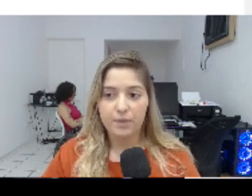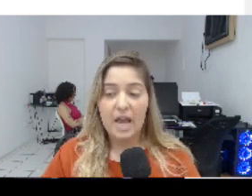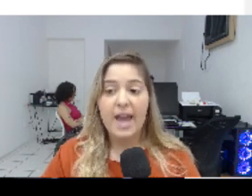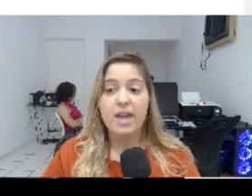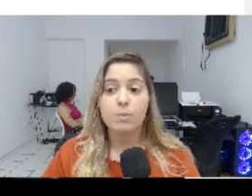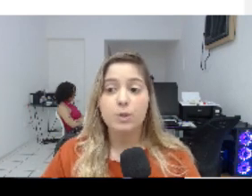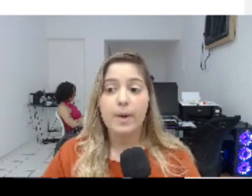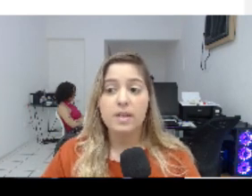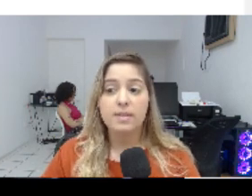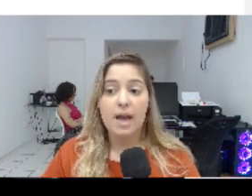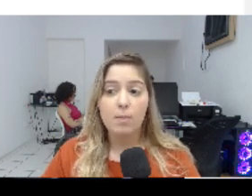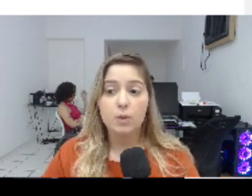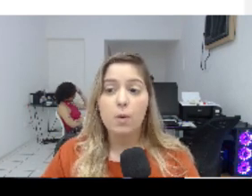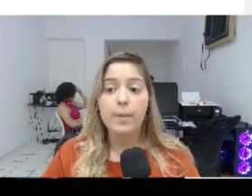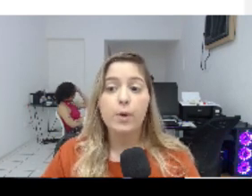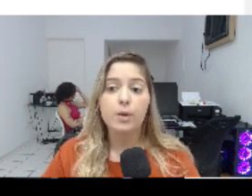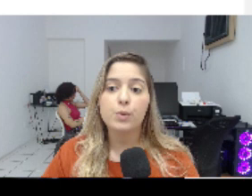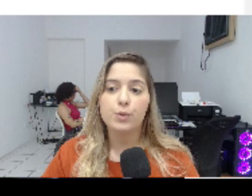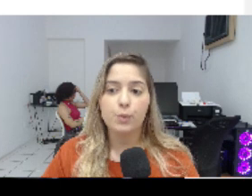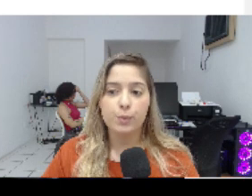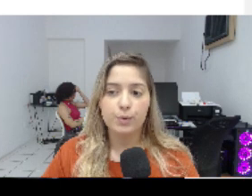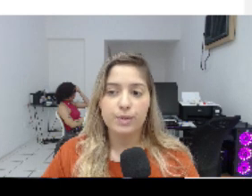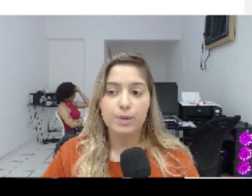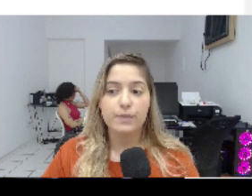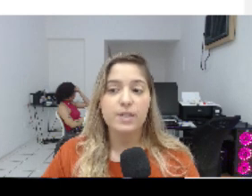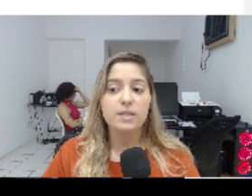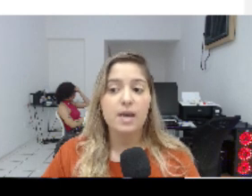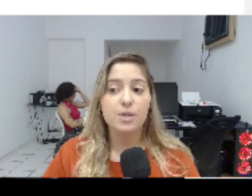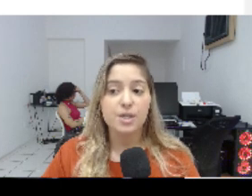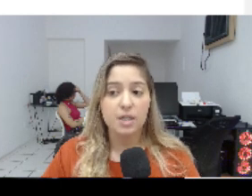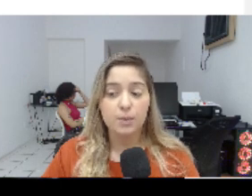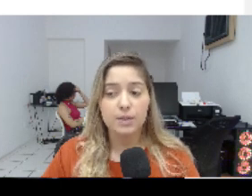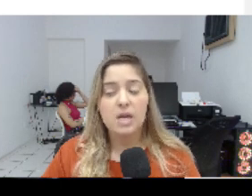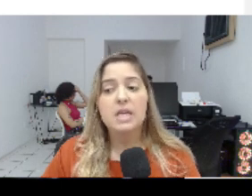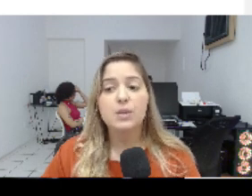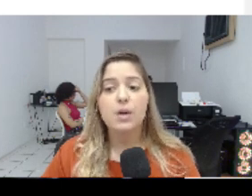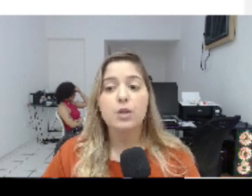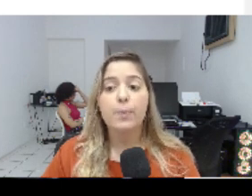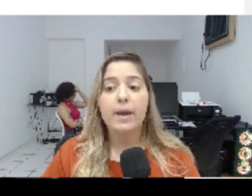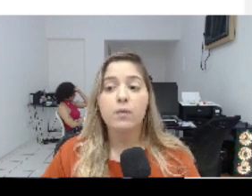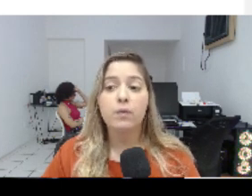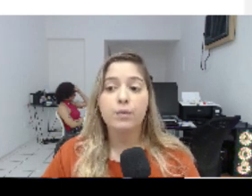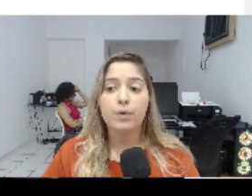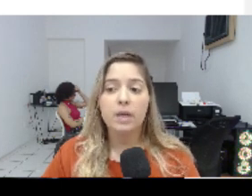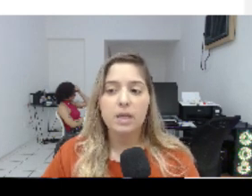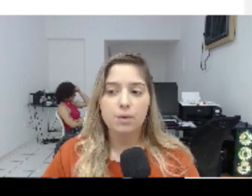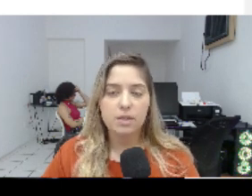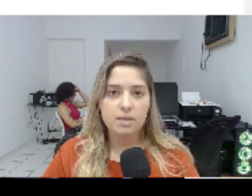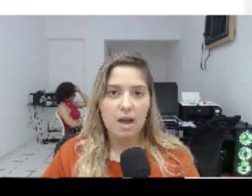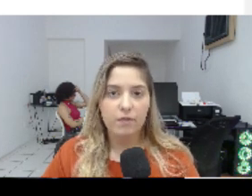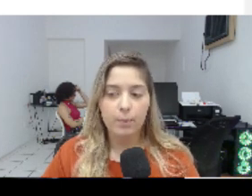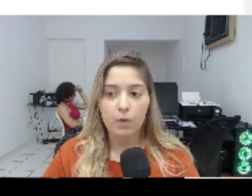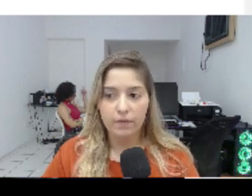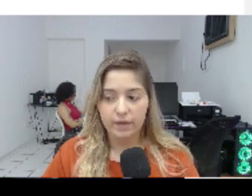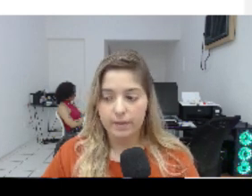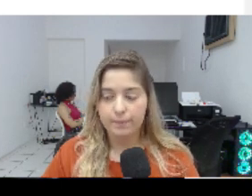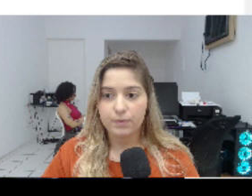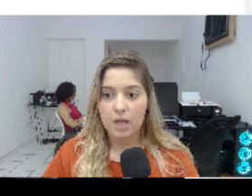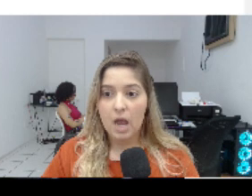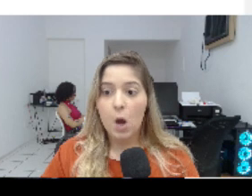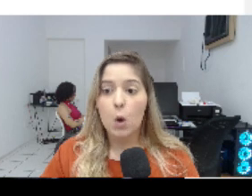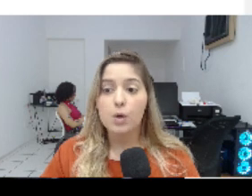irmã. Éramos para estarmos comemorando juntos os seus 27 anos e sorrindo para um futuro lindo que estava por